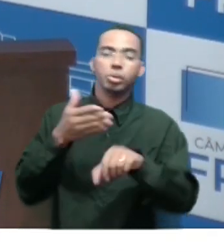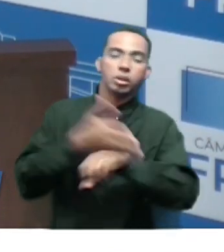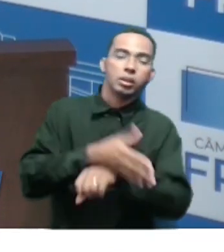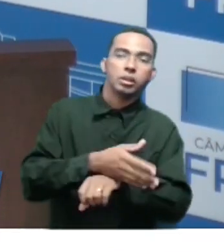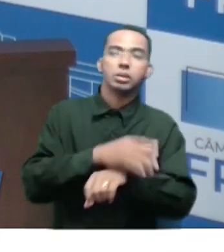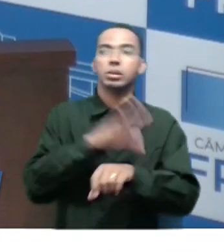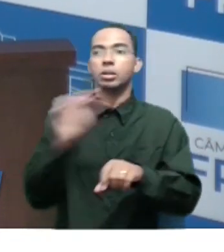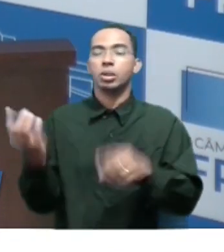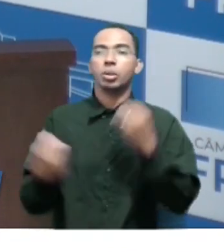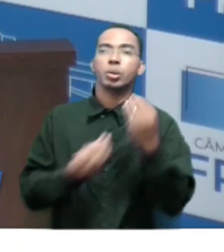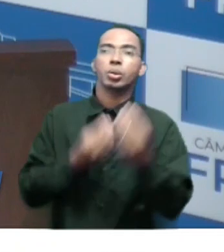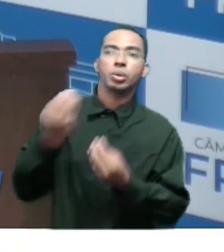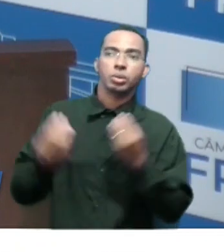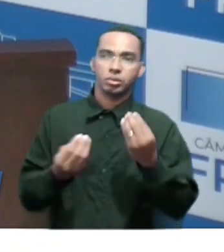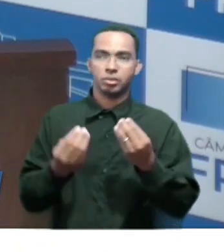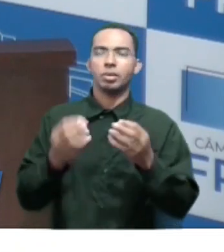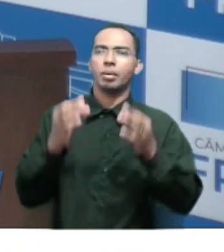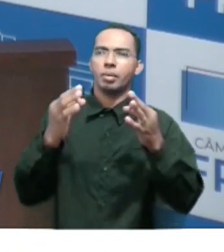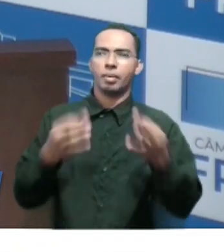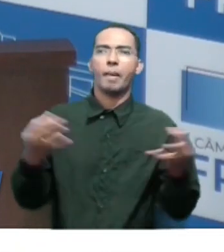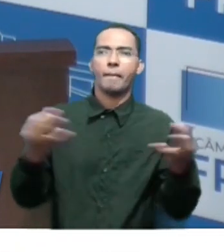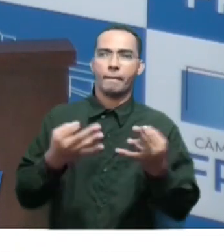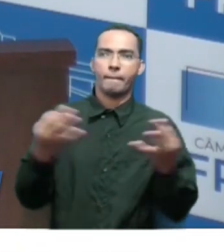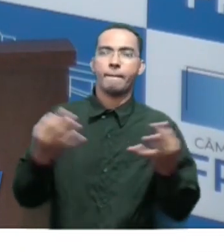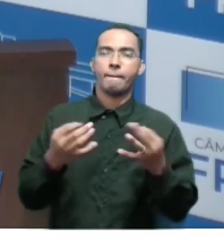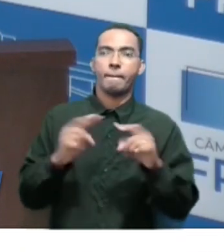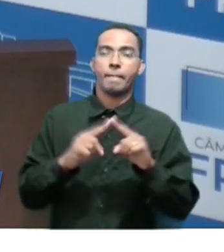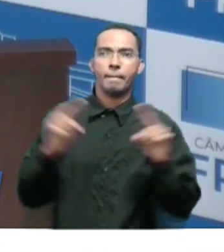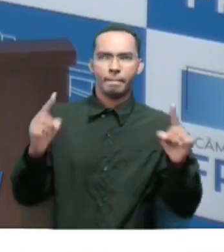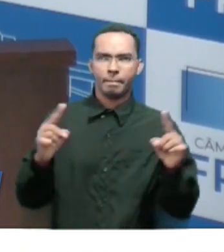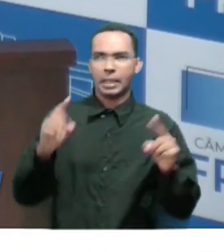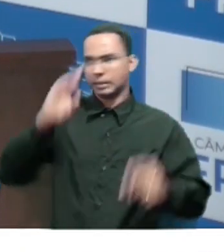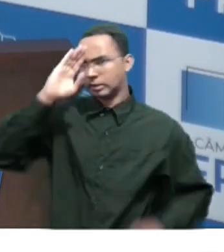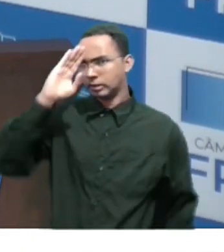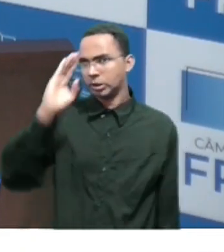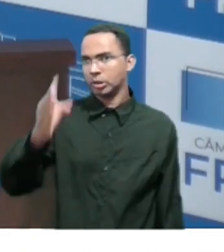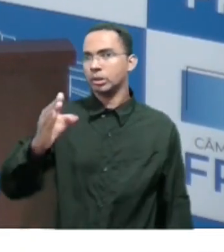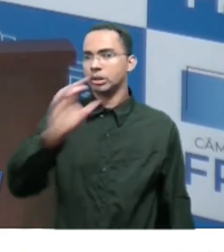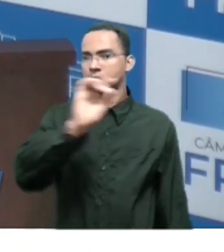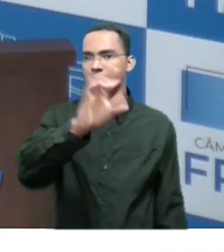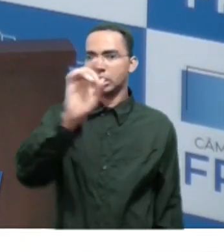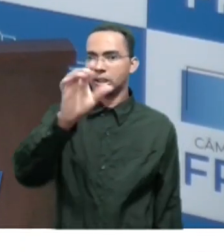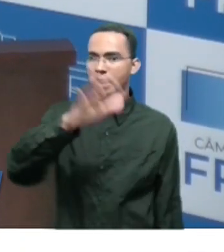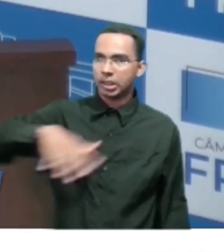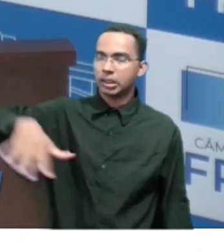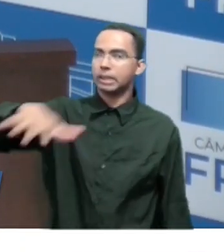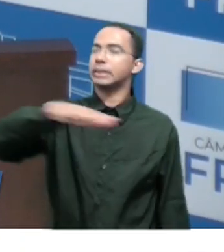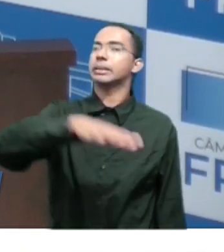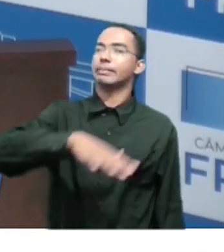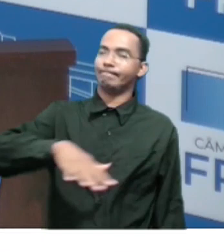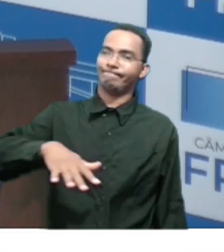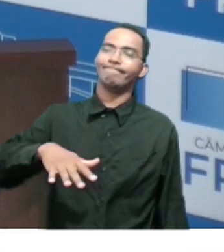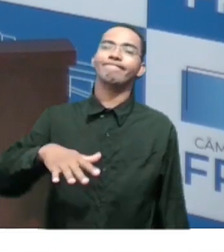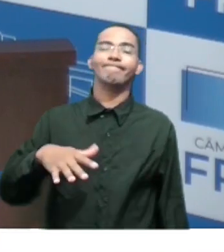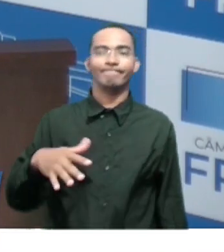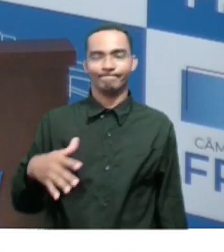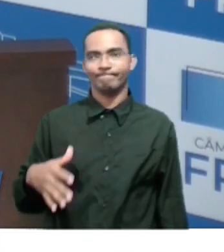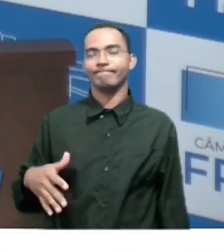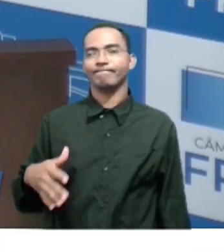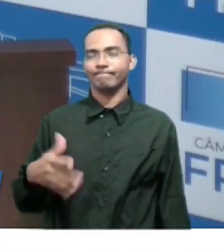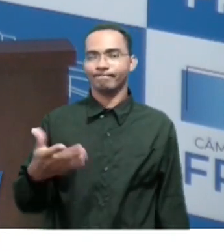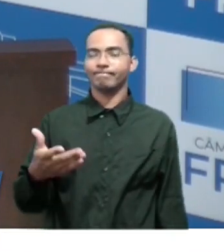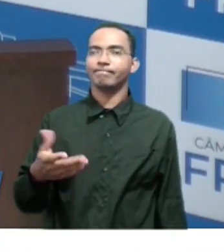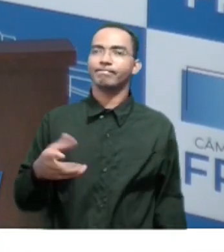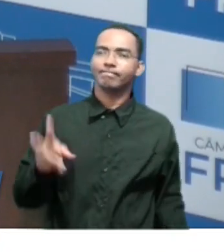como sai, muito bem feito. Agora, as prioridades de cada área, a